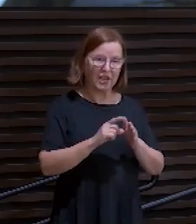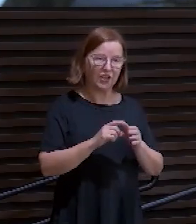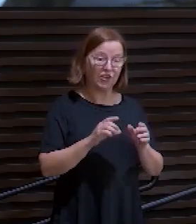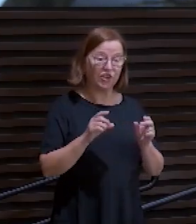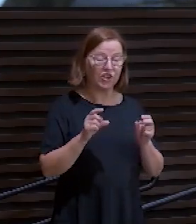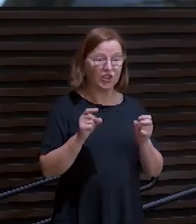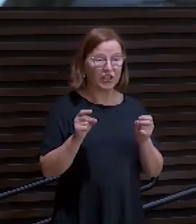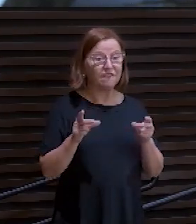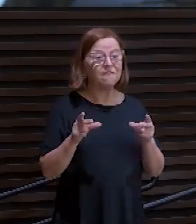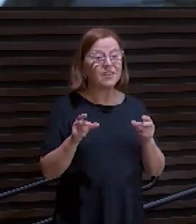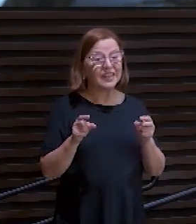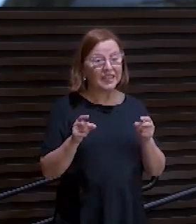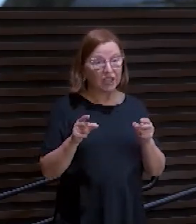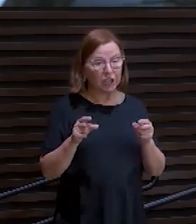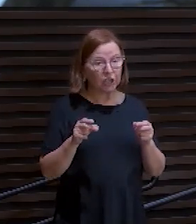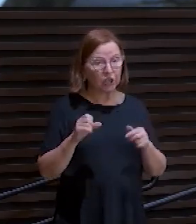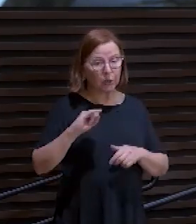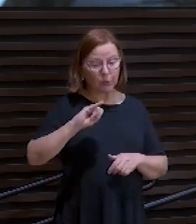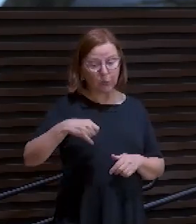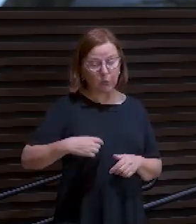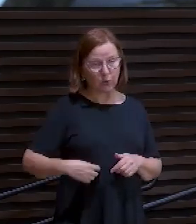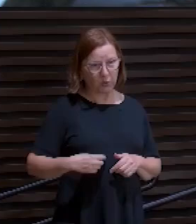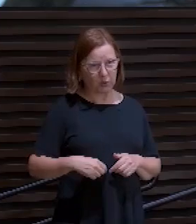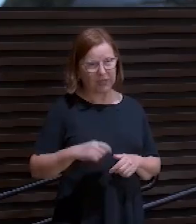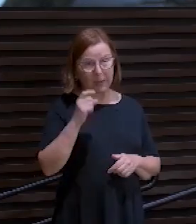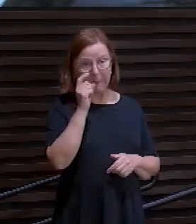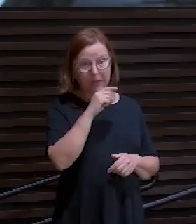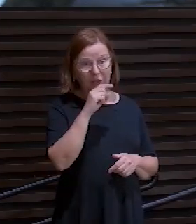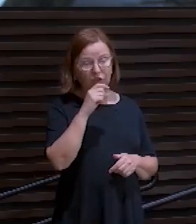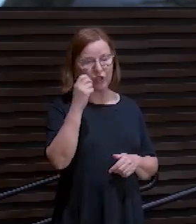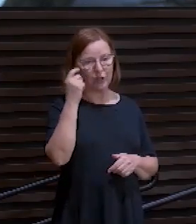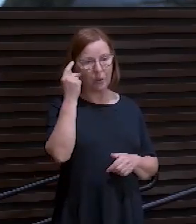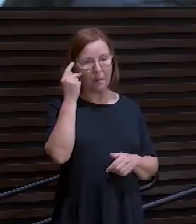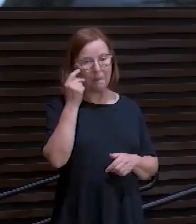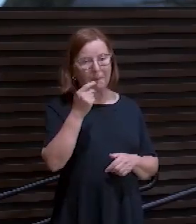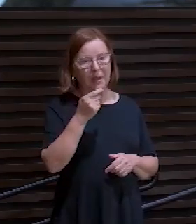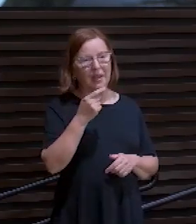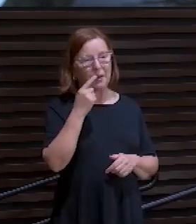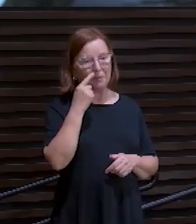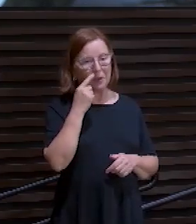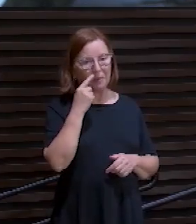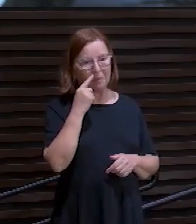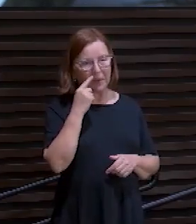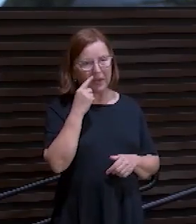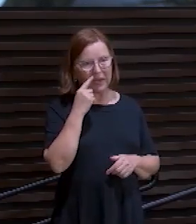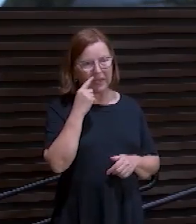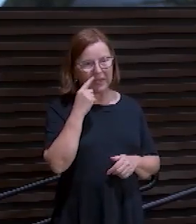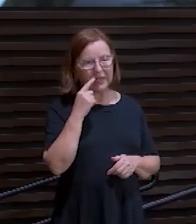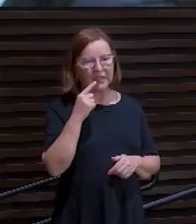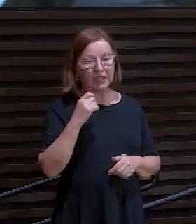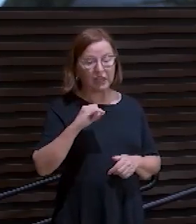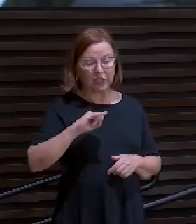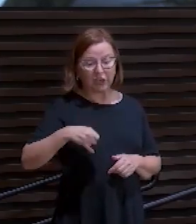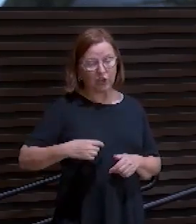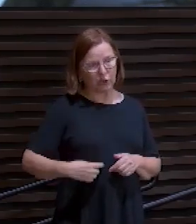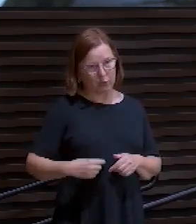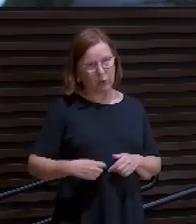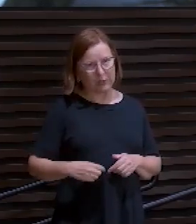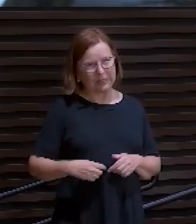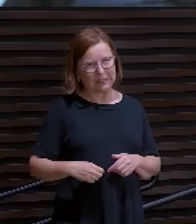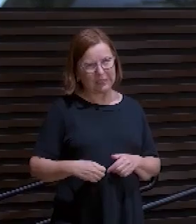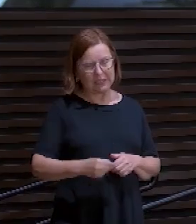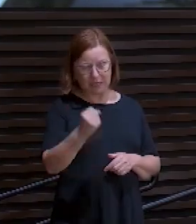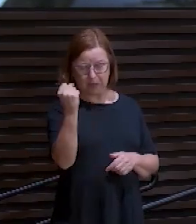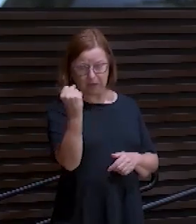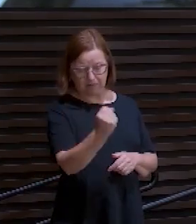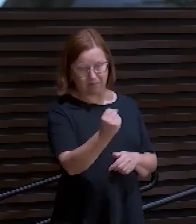dizer ao seu pai que José tinha sido morto, eles afligiram muito o coração de Jacó à época. Só que agora ele é